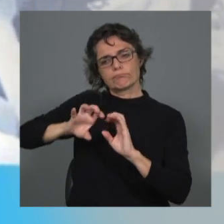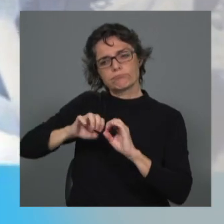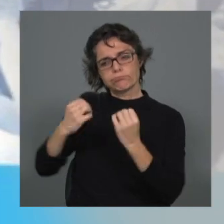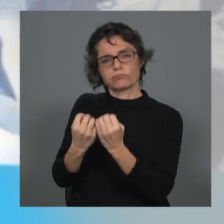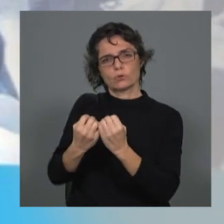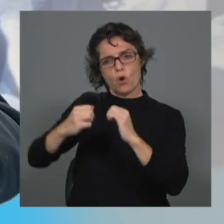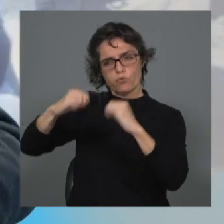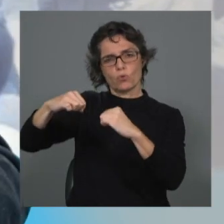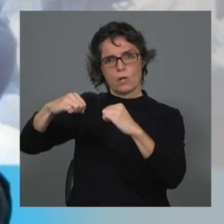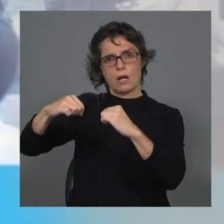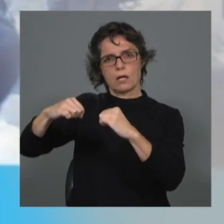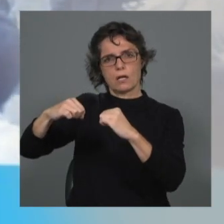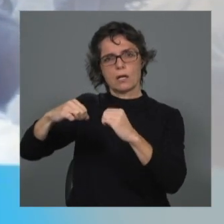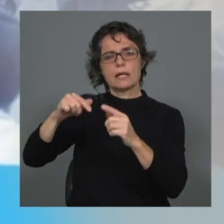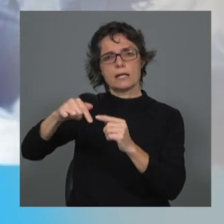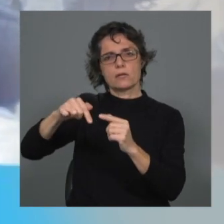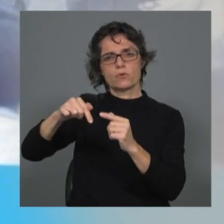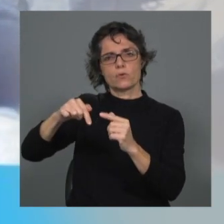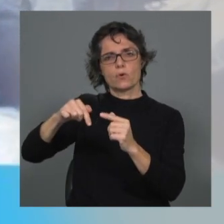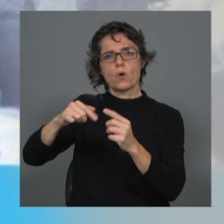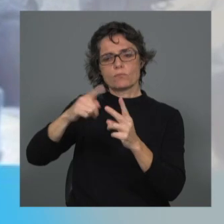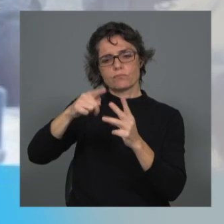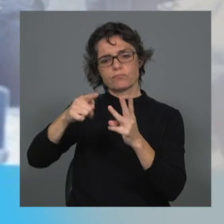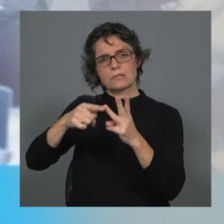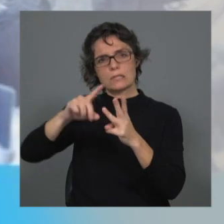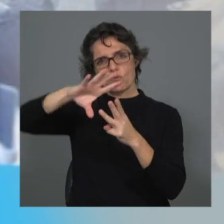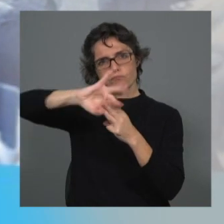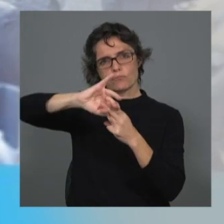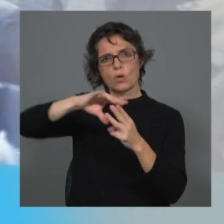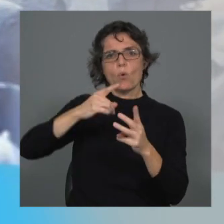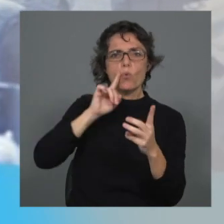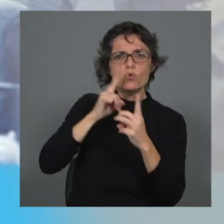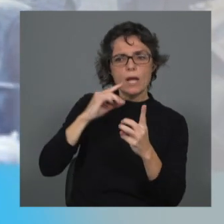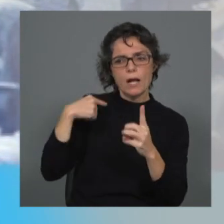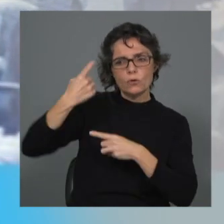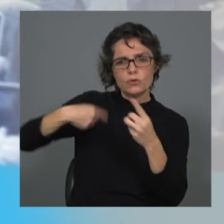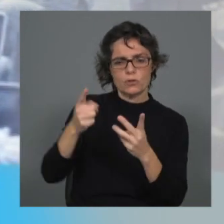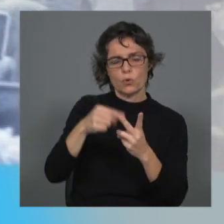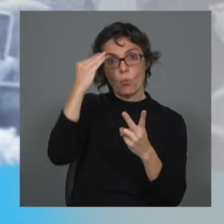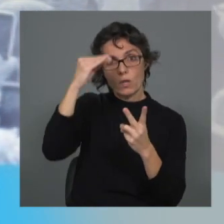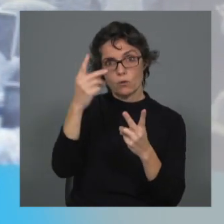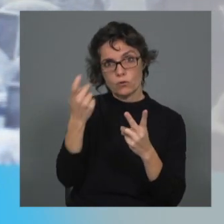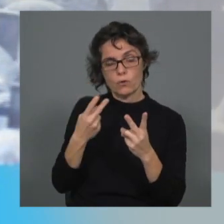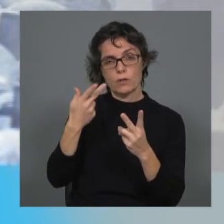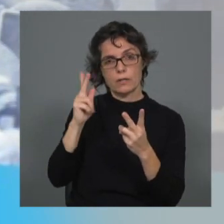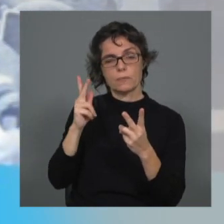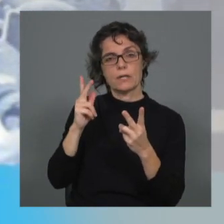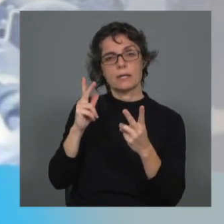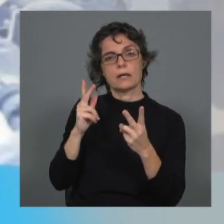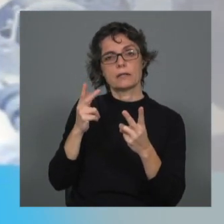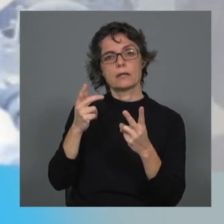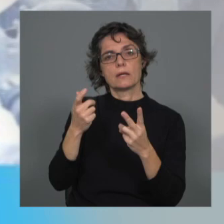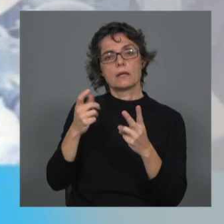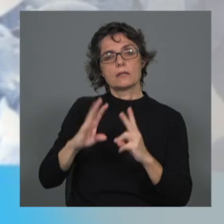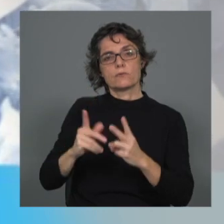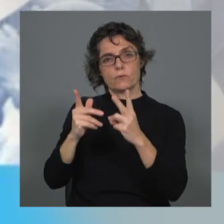abrangente, que tenha em consideração estes três aspectos que referimos: o diálogo entre gerações, a educação, fator de liberdade, responsabilidade e desenvolvimento, e